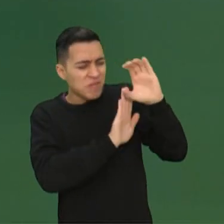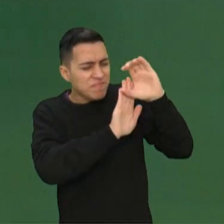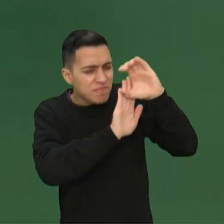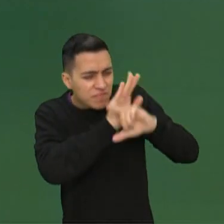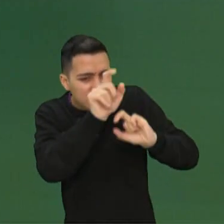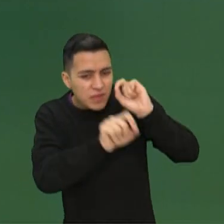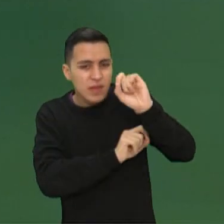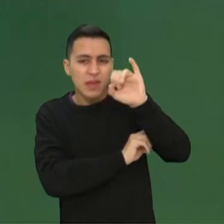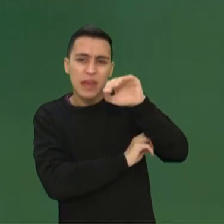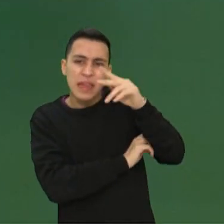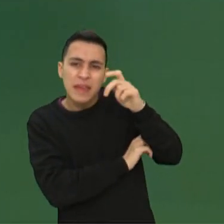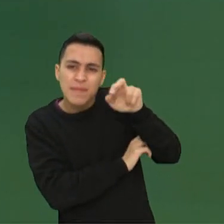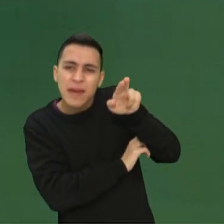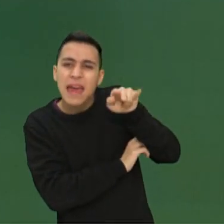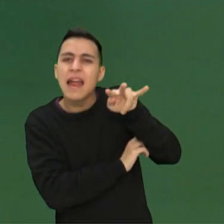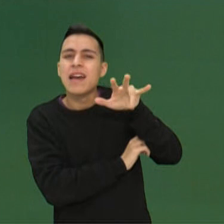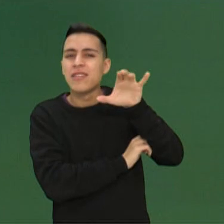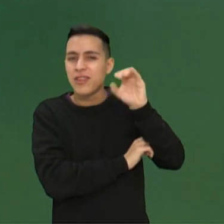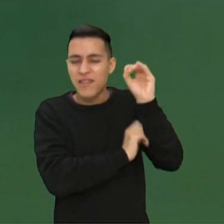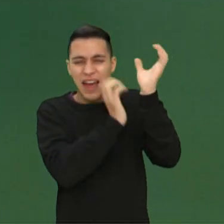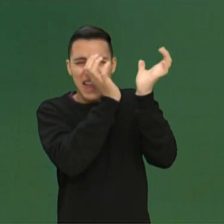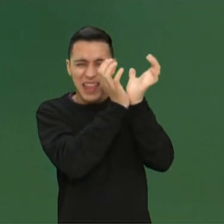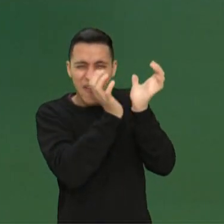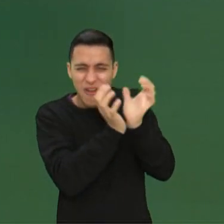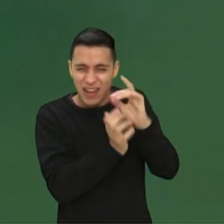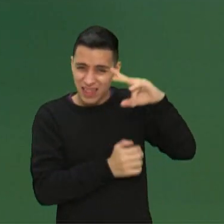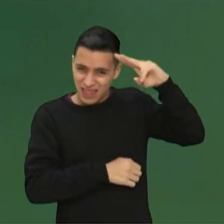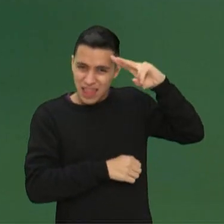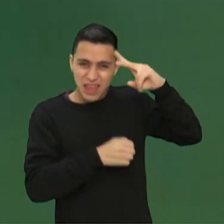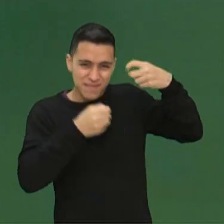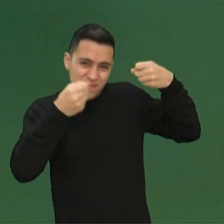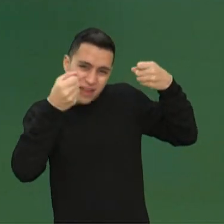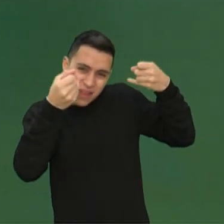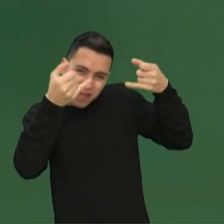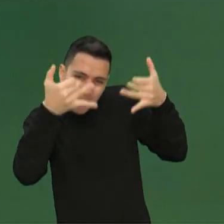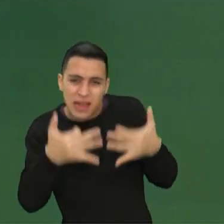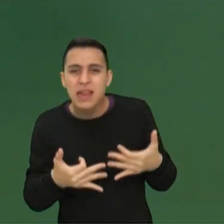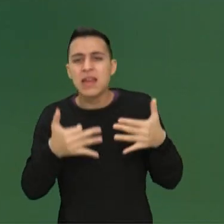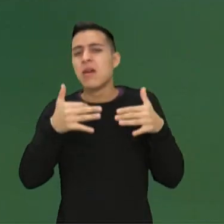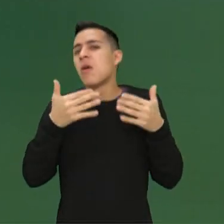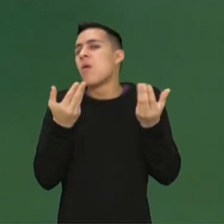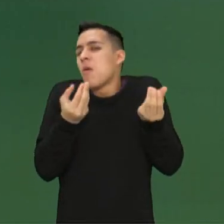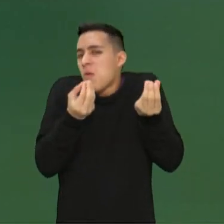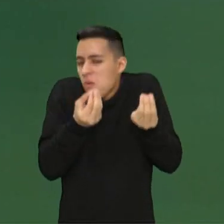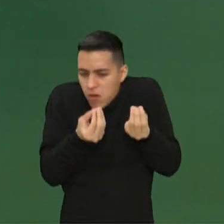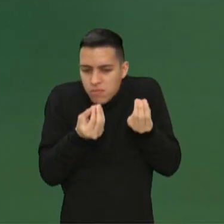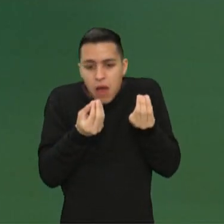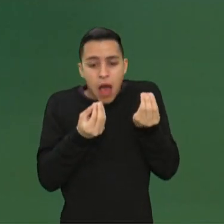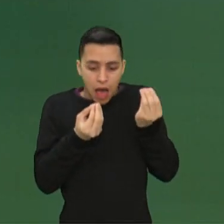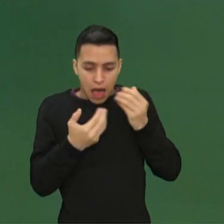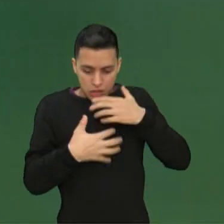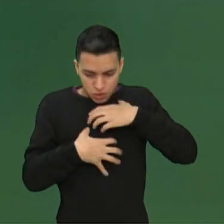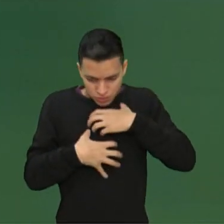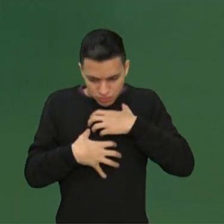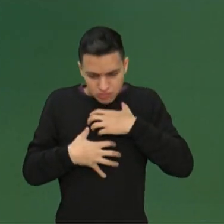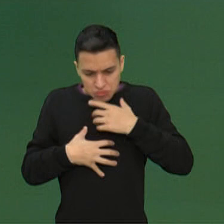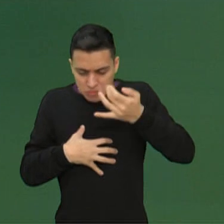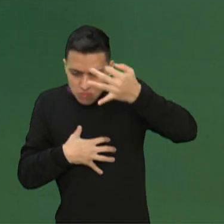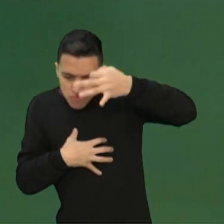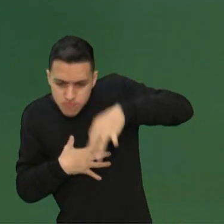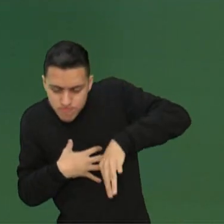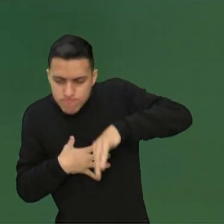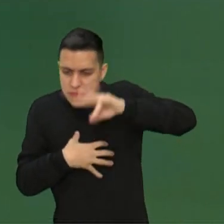o imperativo categórico. Lembra disso? Nós comentamos na última aula, né? Como eu posso determinar se a minha ação é correta,